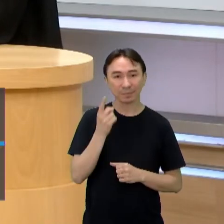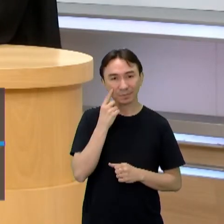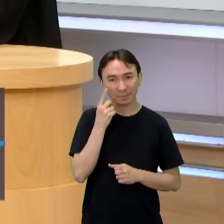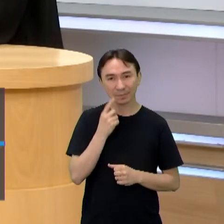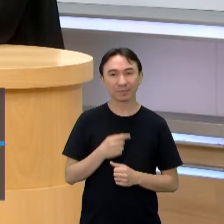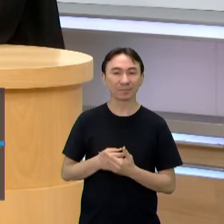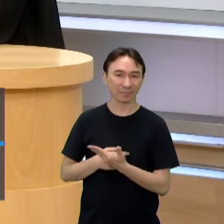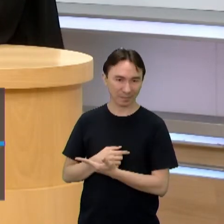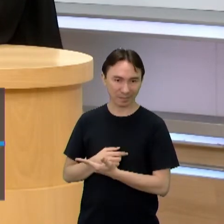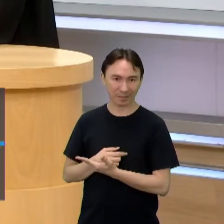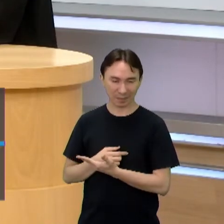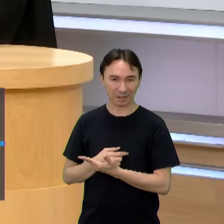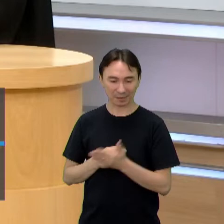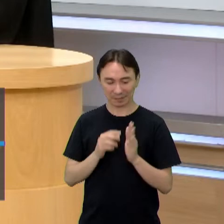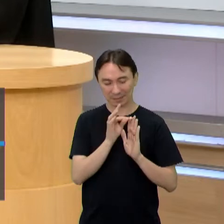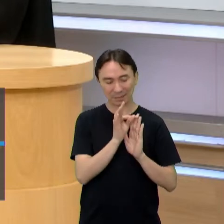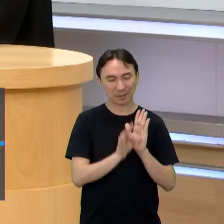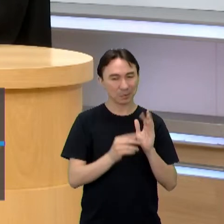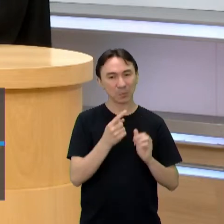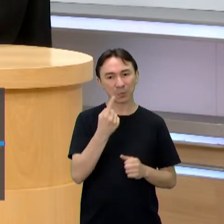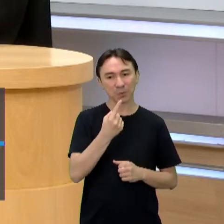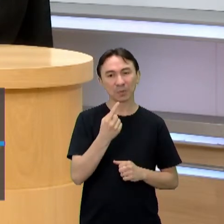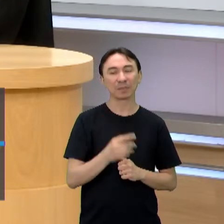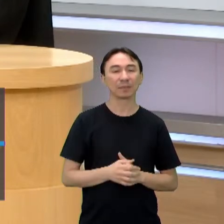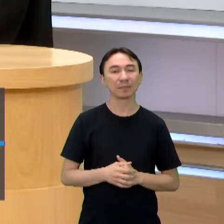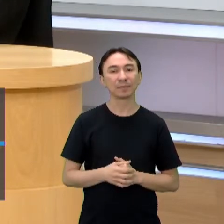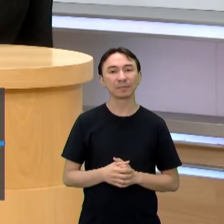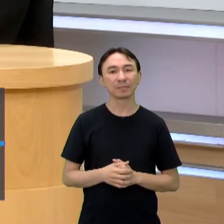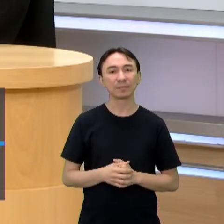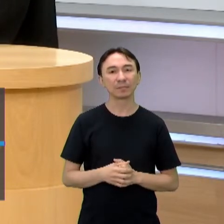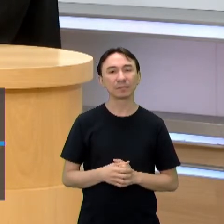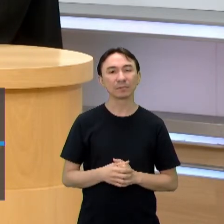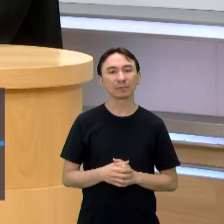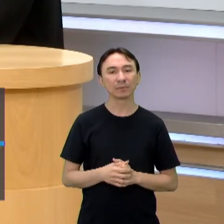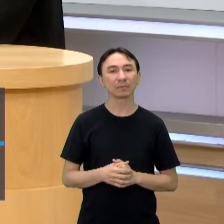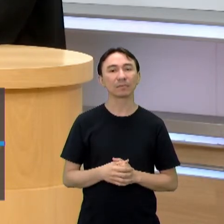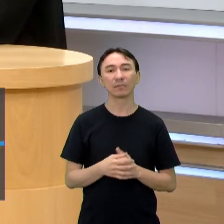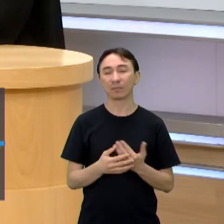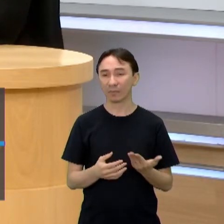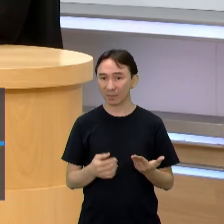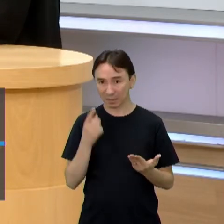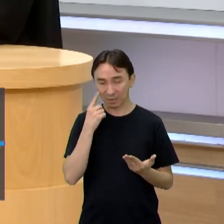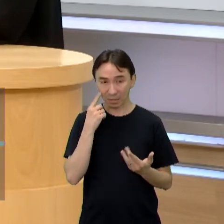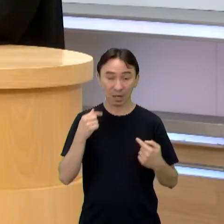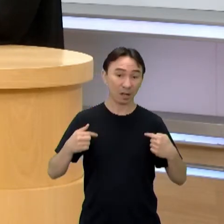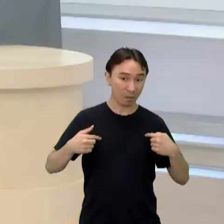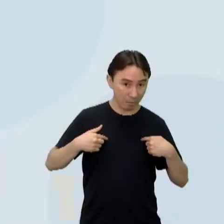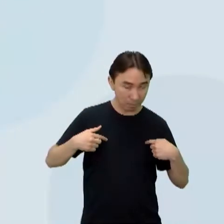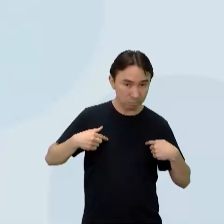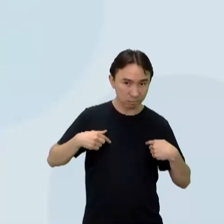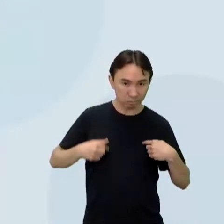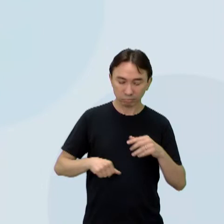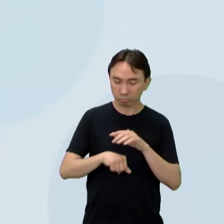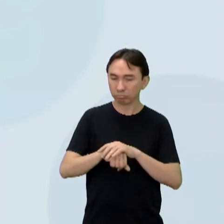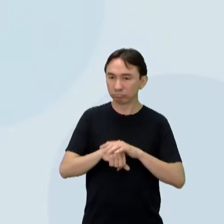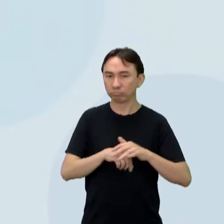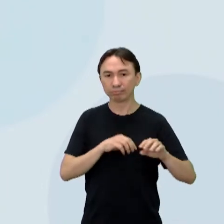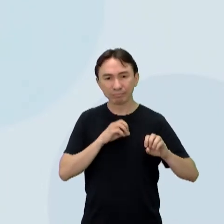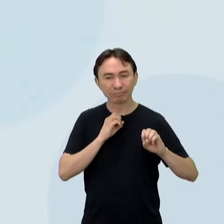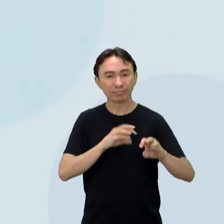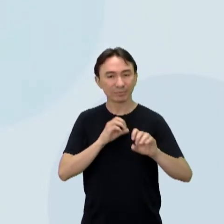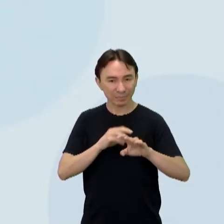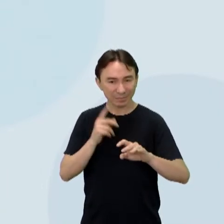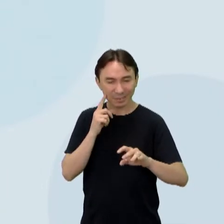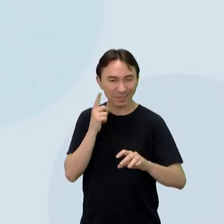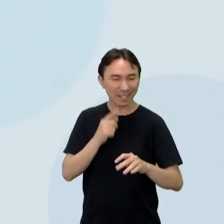texto, porque foi o que você viu, tá? Só para a gente diferenciar. Então, como educador, olha só, as posições até das duas são